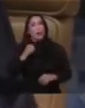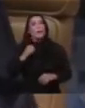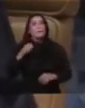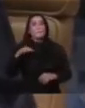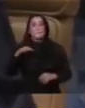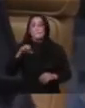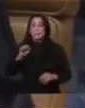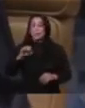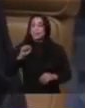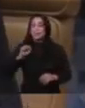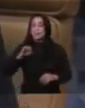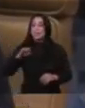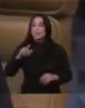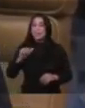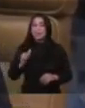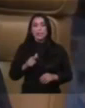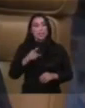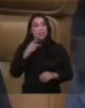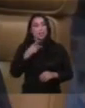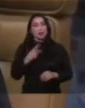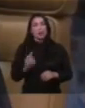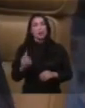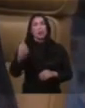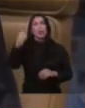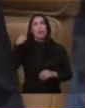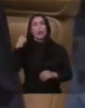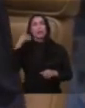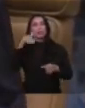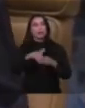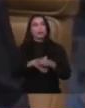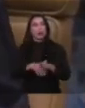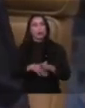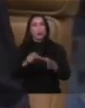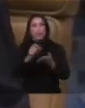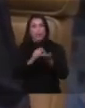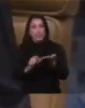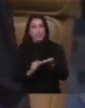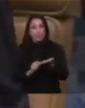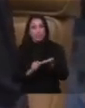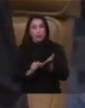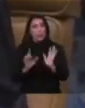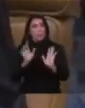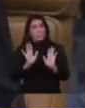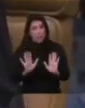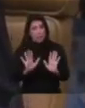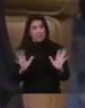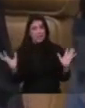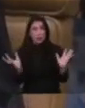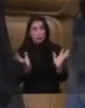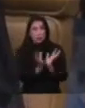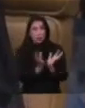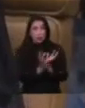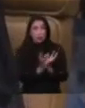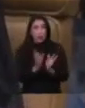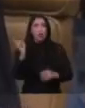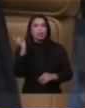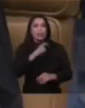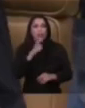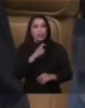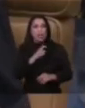era eletrônico. Esses grupos que vivem da mentira e fomentam a mentira, editaram a